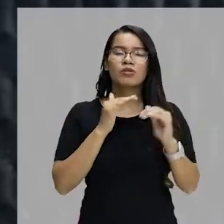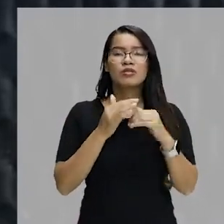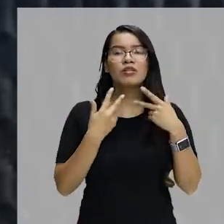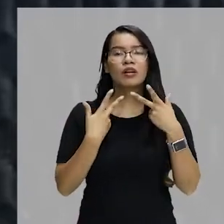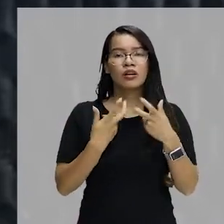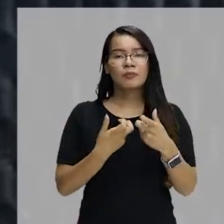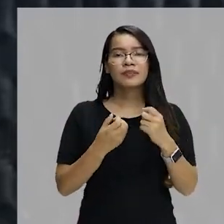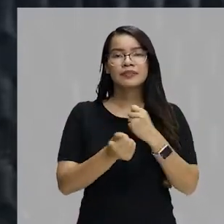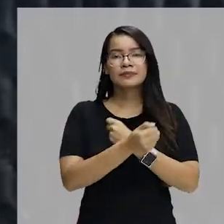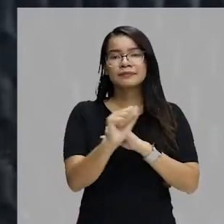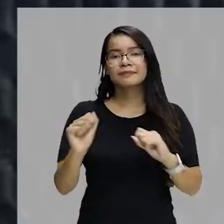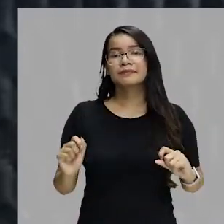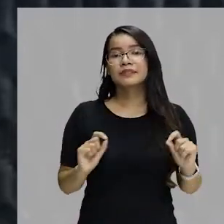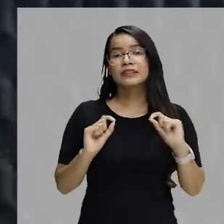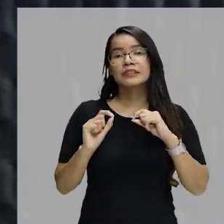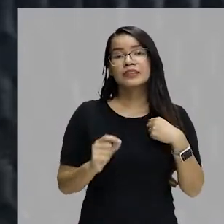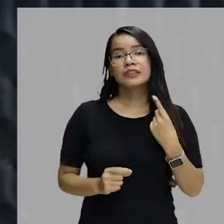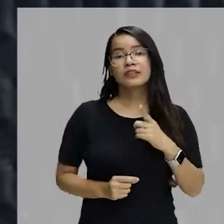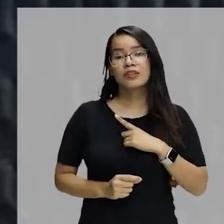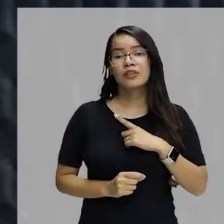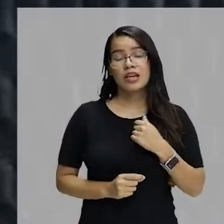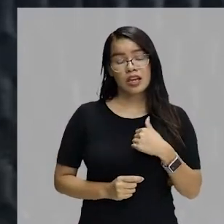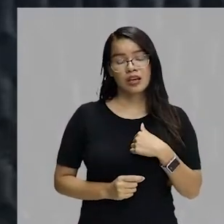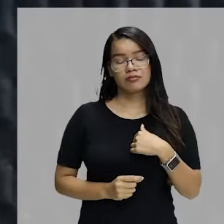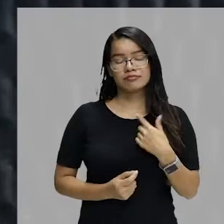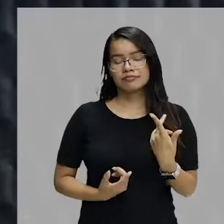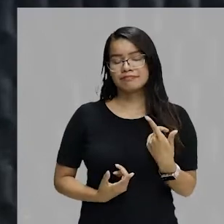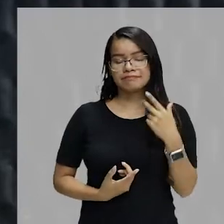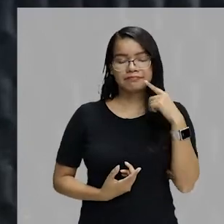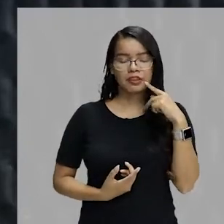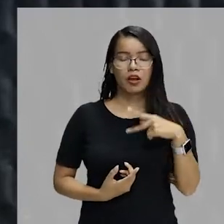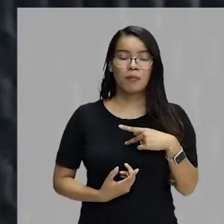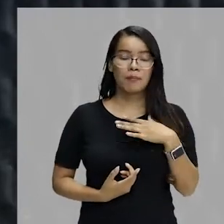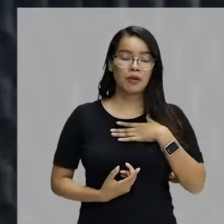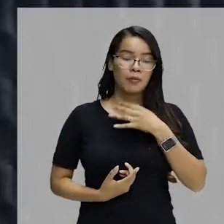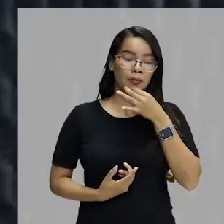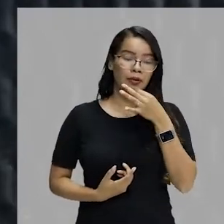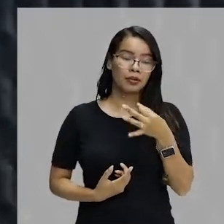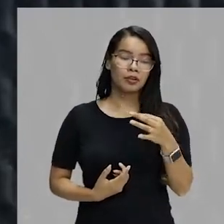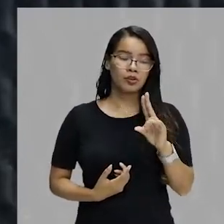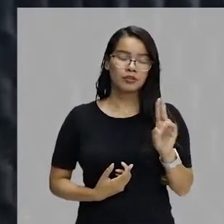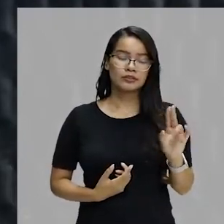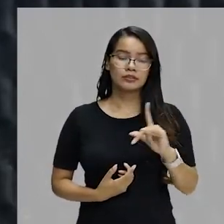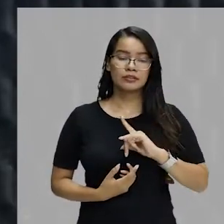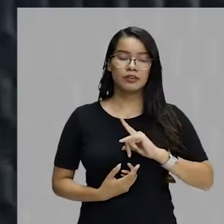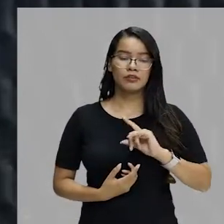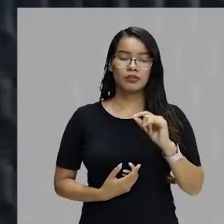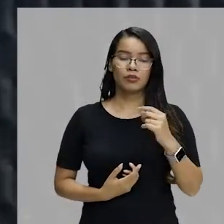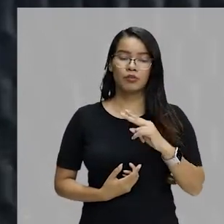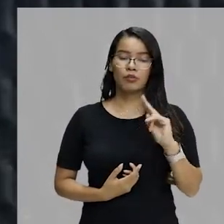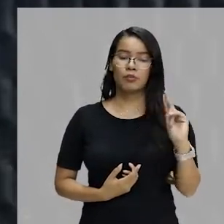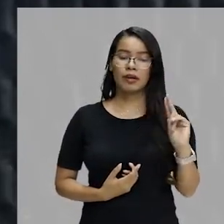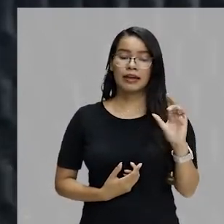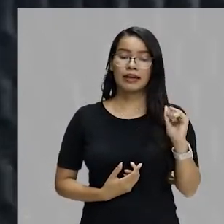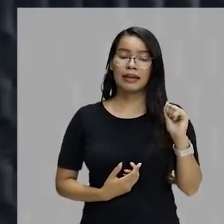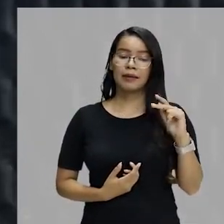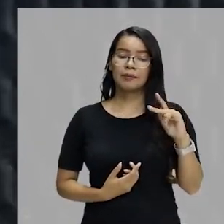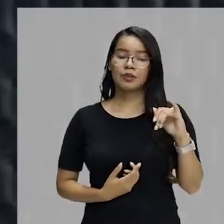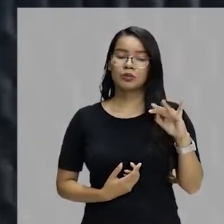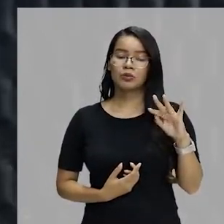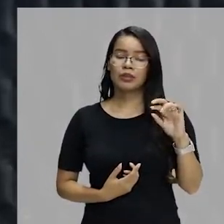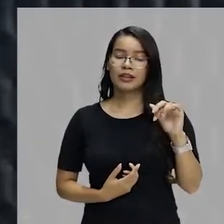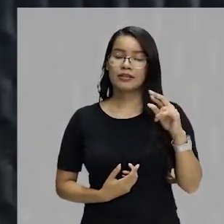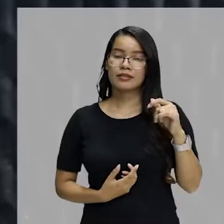de independência, que nós, eu particularmente, gosto de chamar que houve uma capitulação, que o Maranhão não